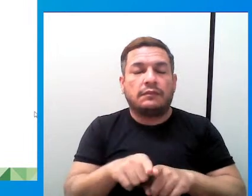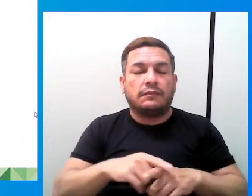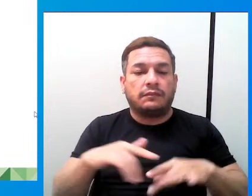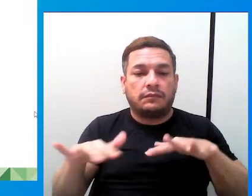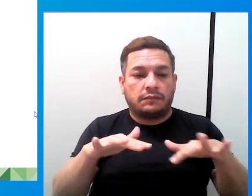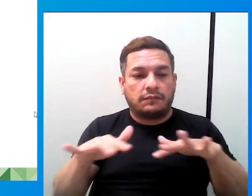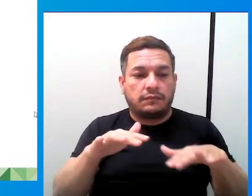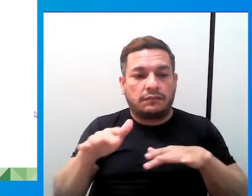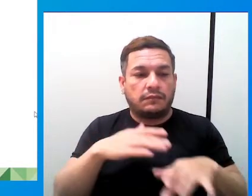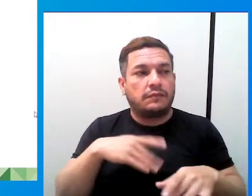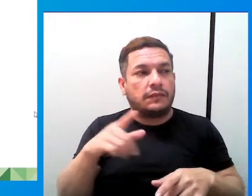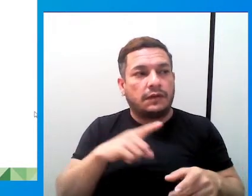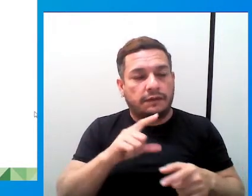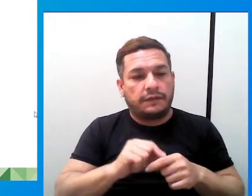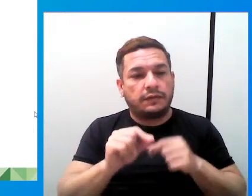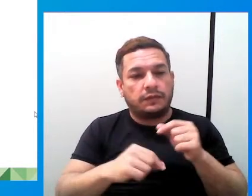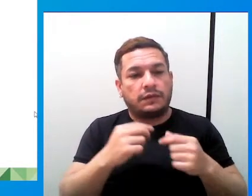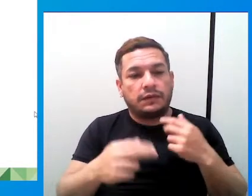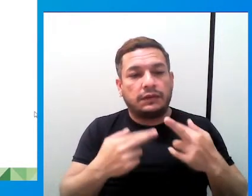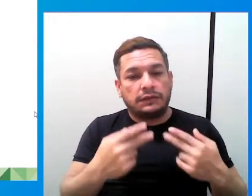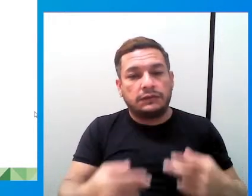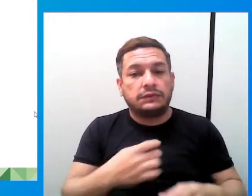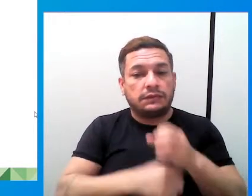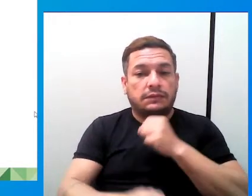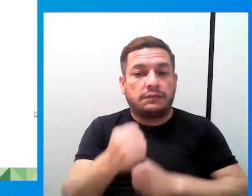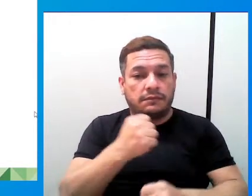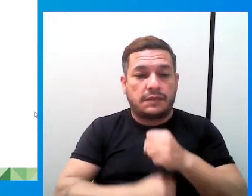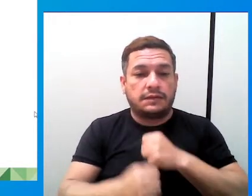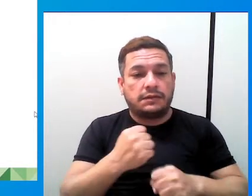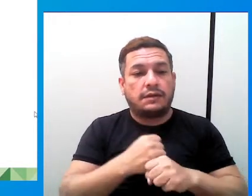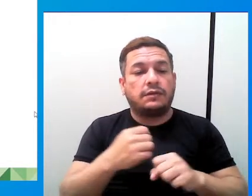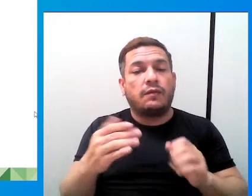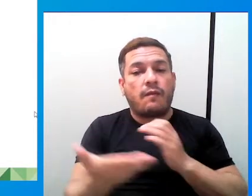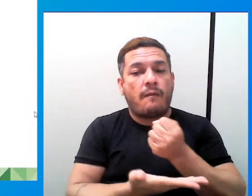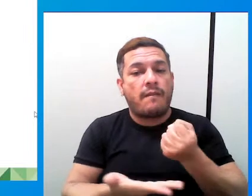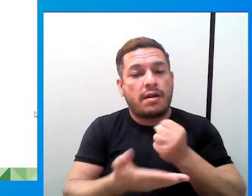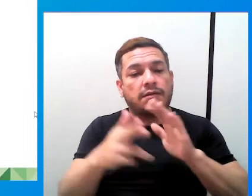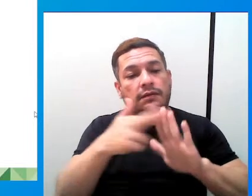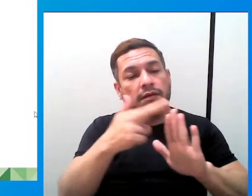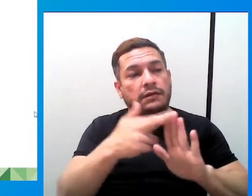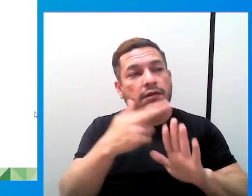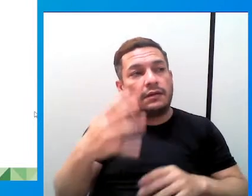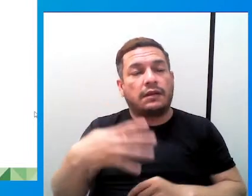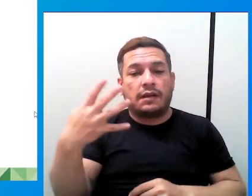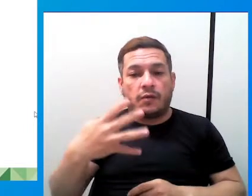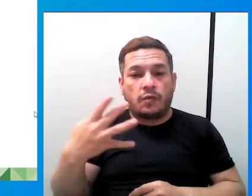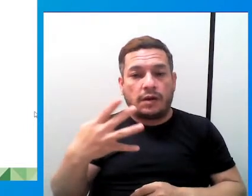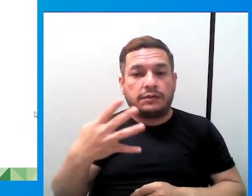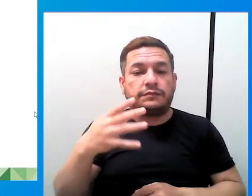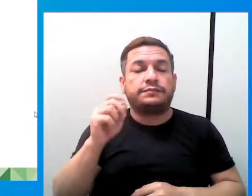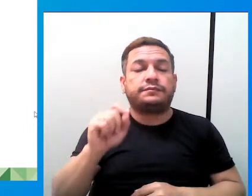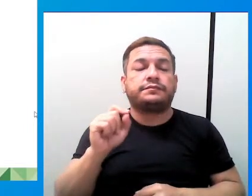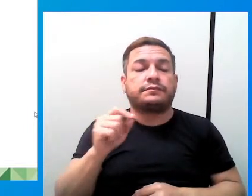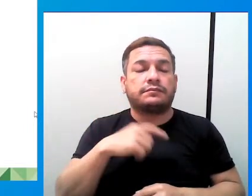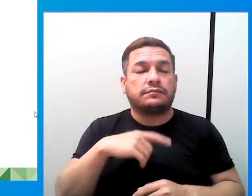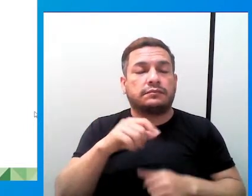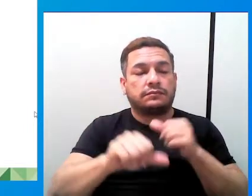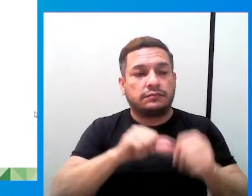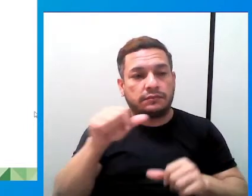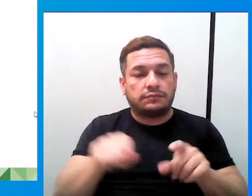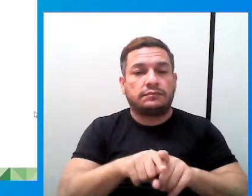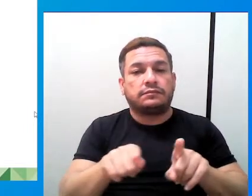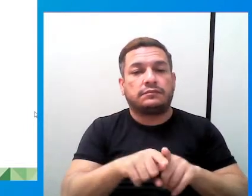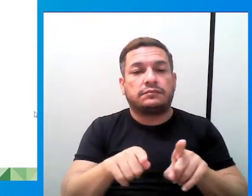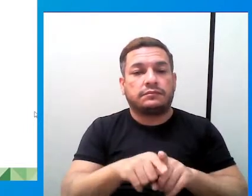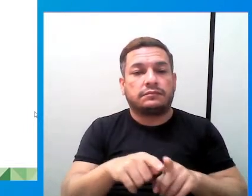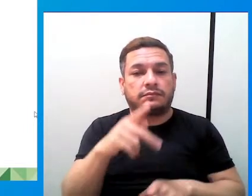nós chegamos na atualização no ano passado, na nossa resolução. Na etapa 4, atualizamos os PPCs e atualizamos a